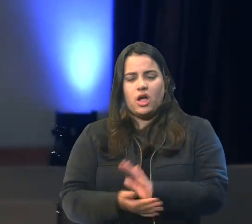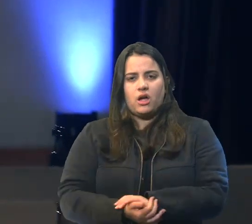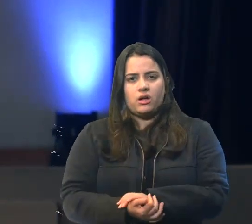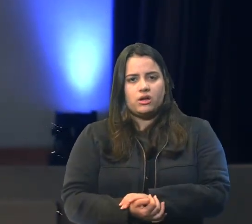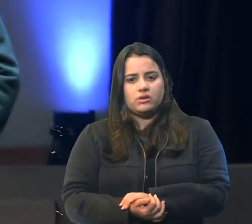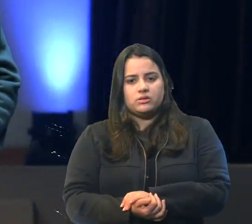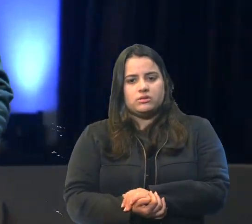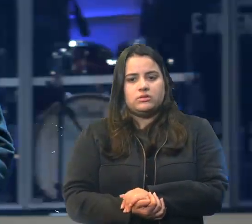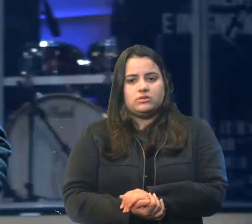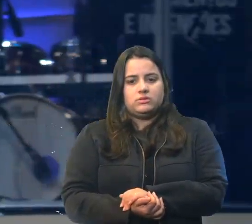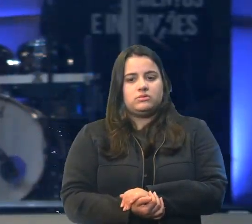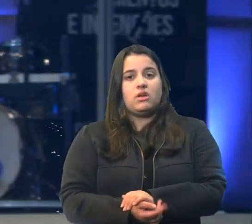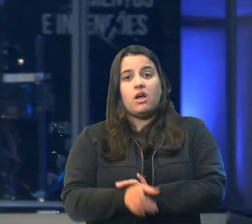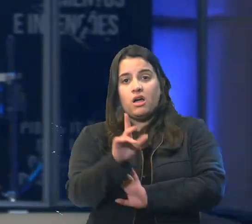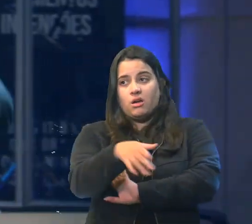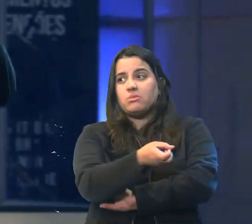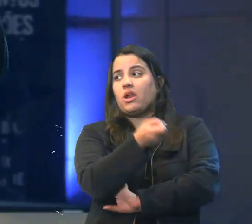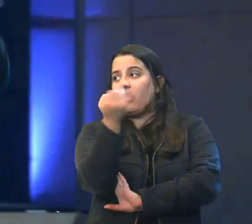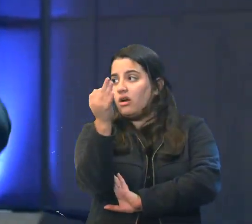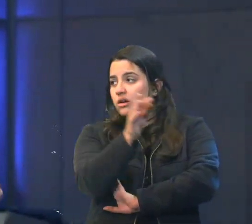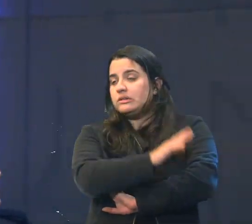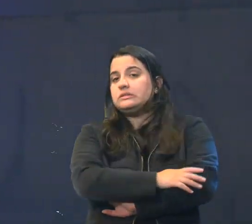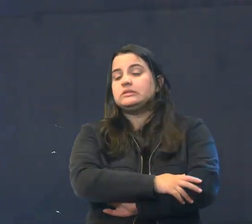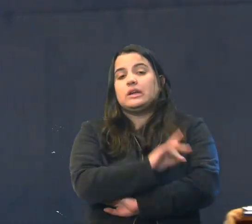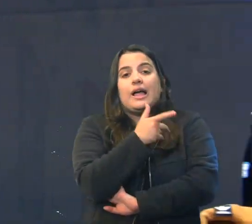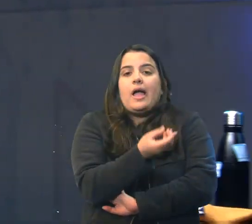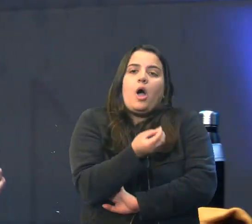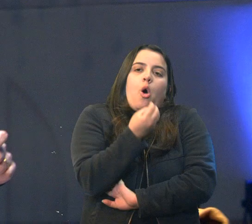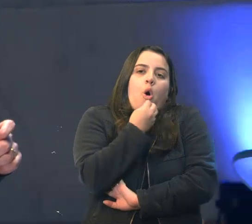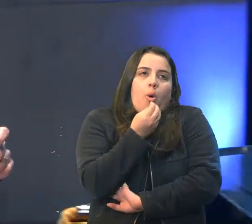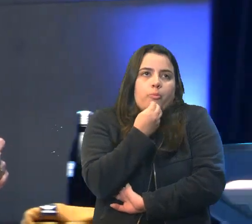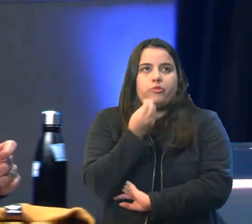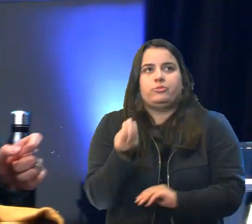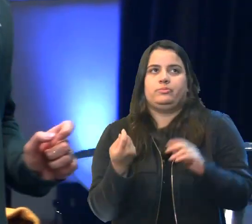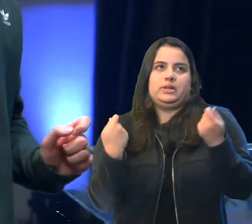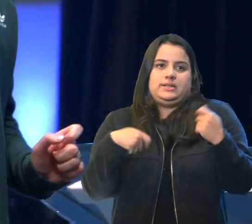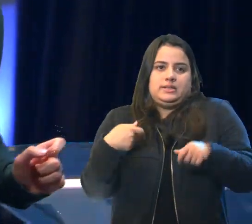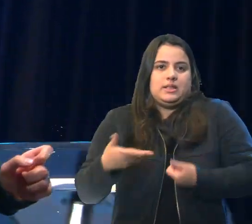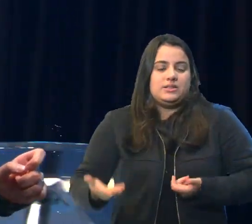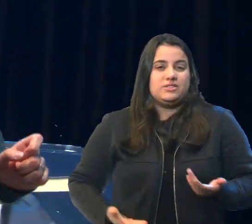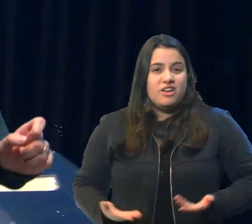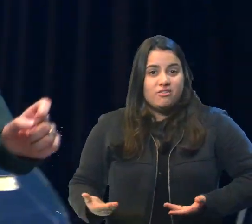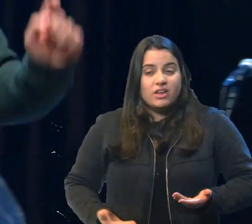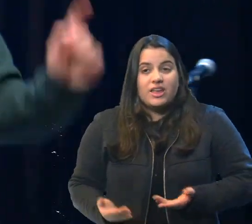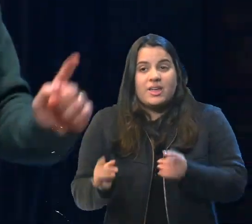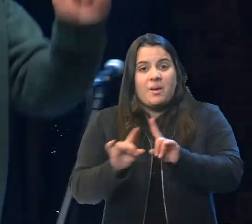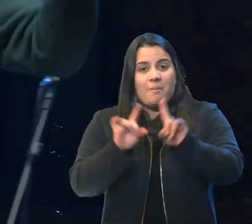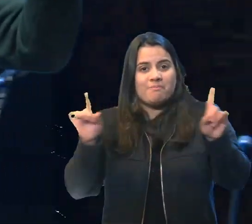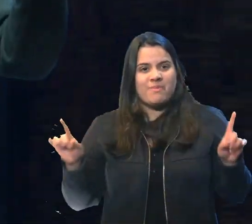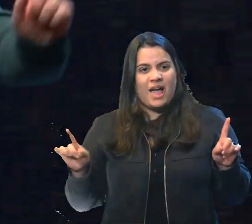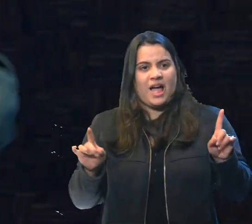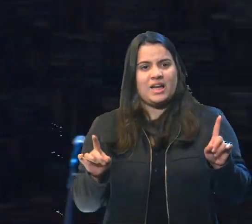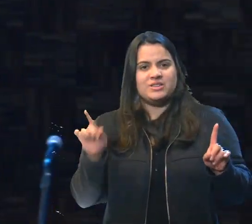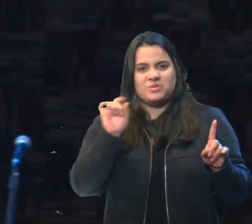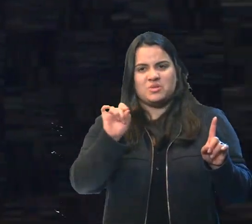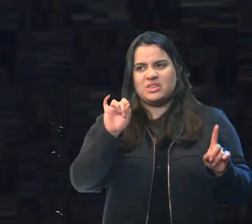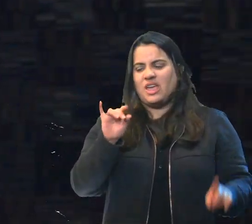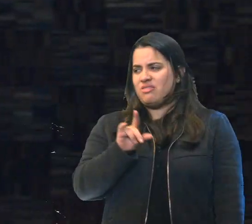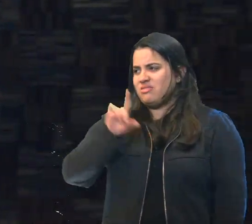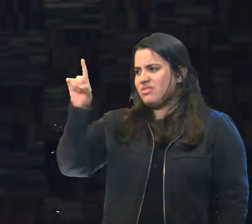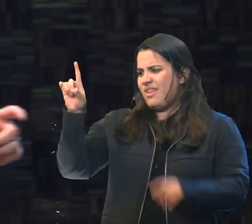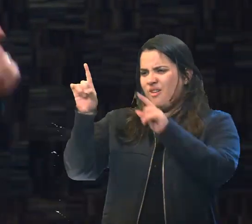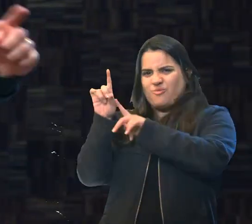Isso é palavra para alguns aqui. É óbvio que você tem que servir, mas não use Deus como